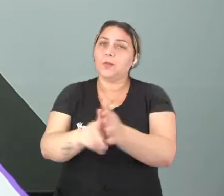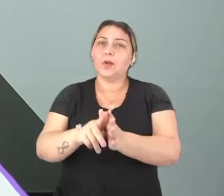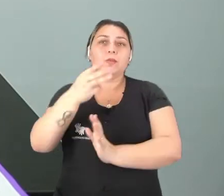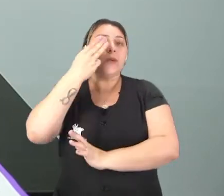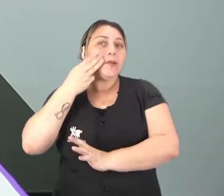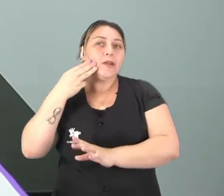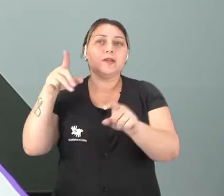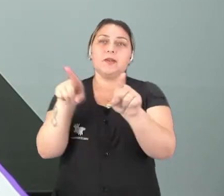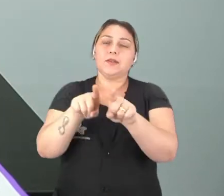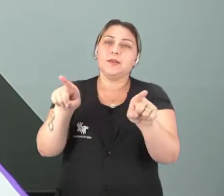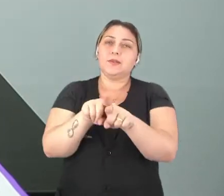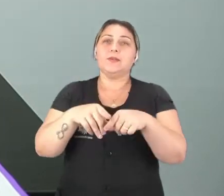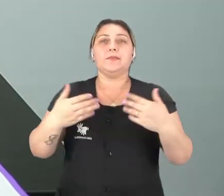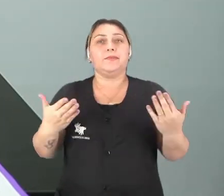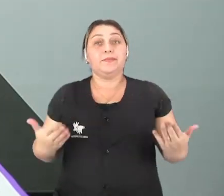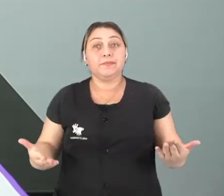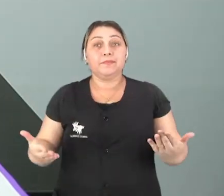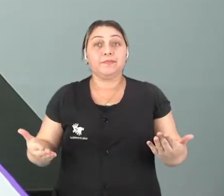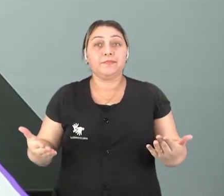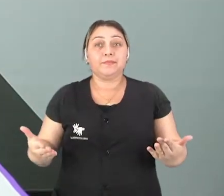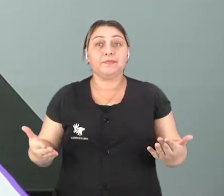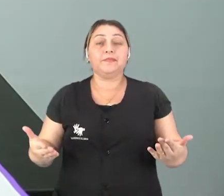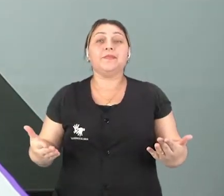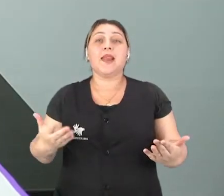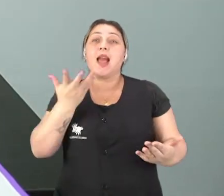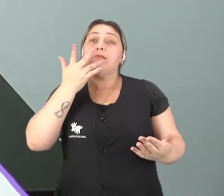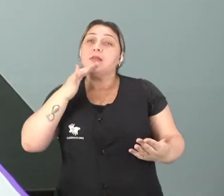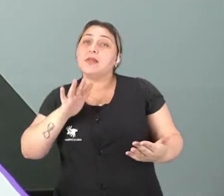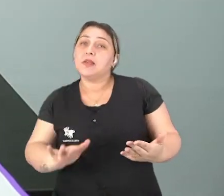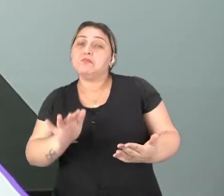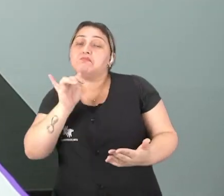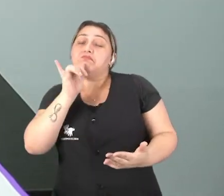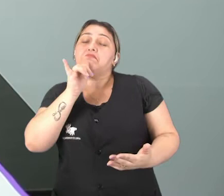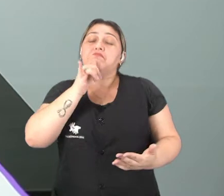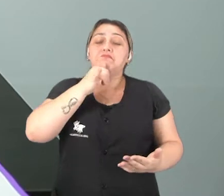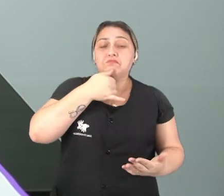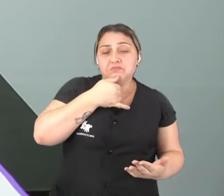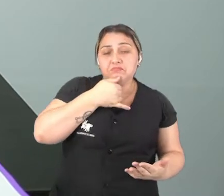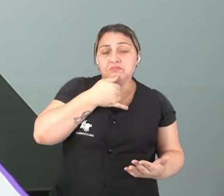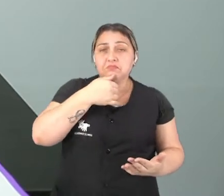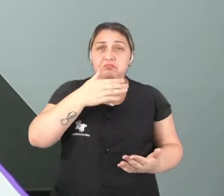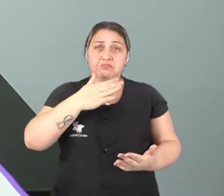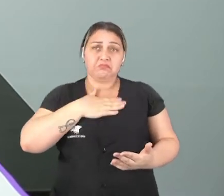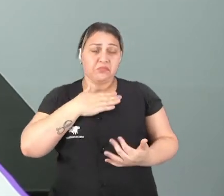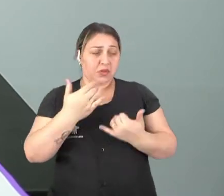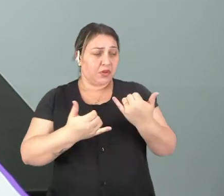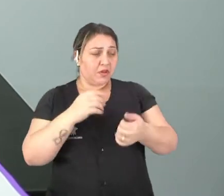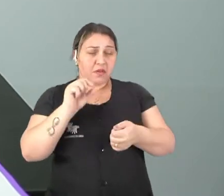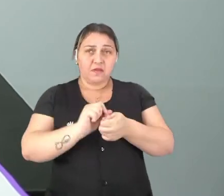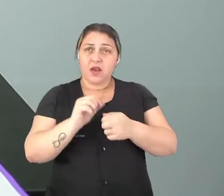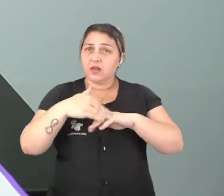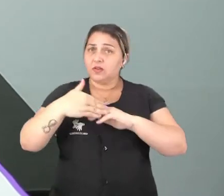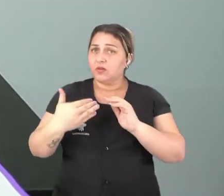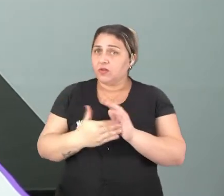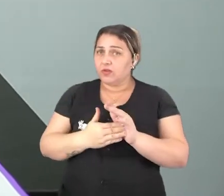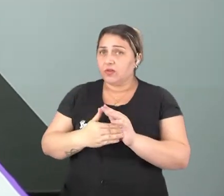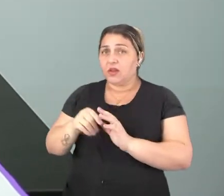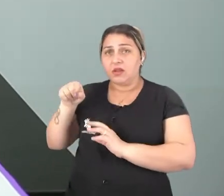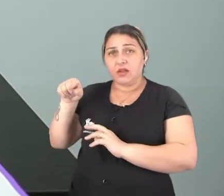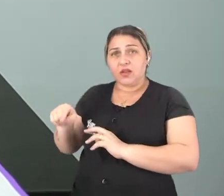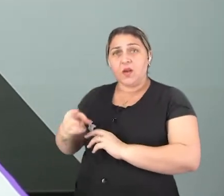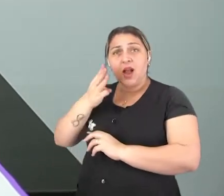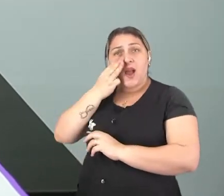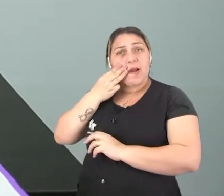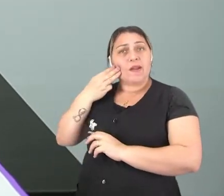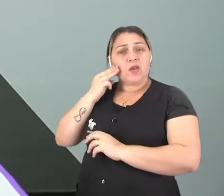também. E aquele criança ficou triste, porque disse, não, os meus brinquedos fazem tudo. E ele e